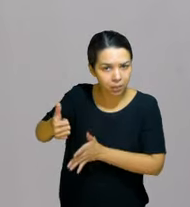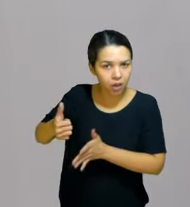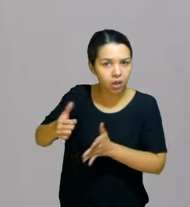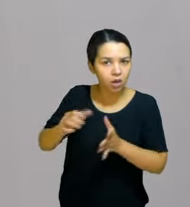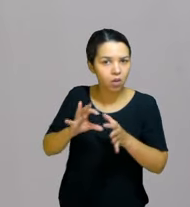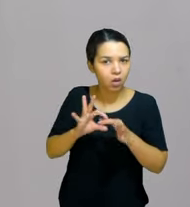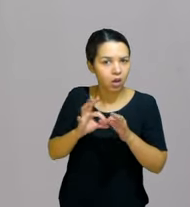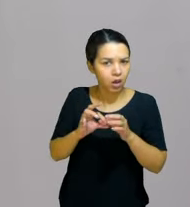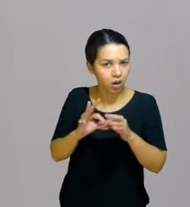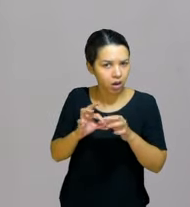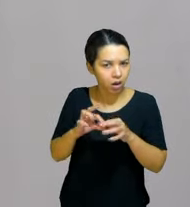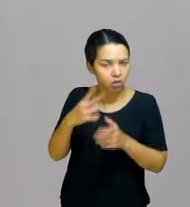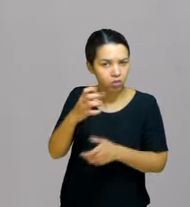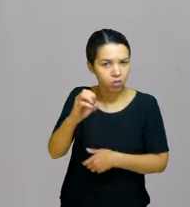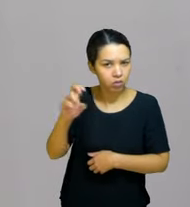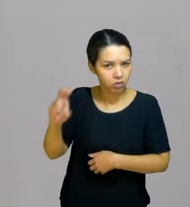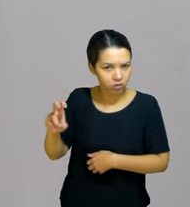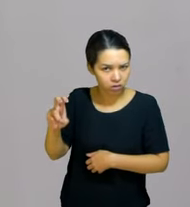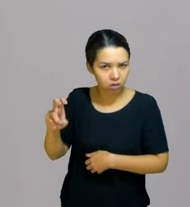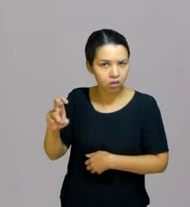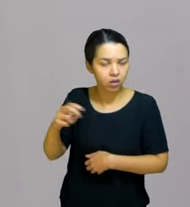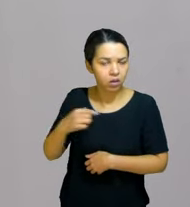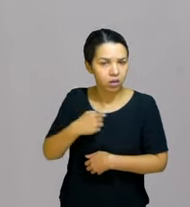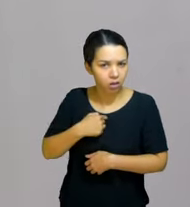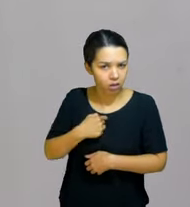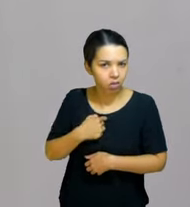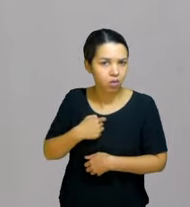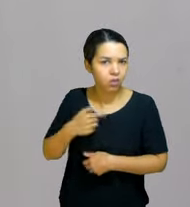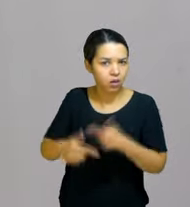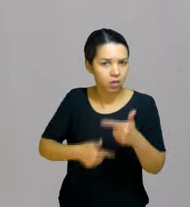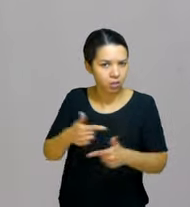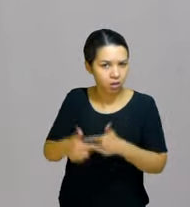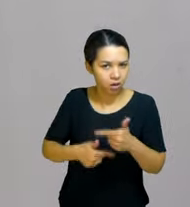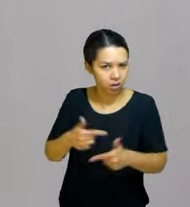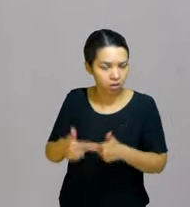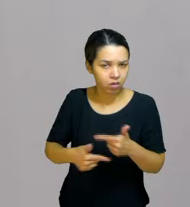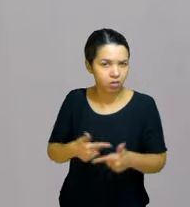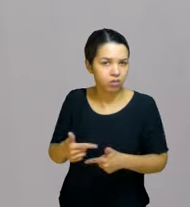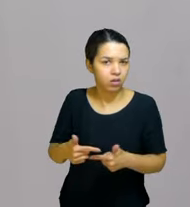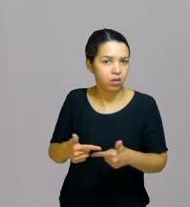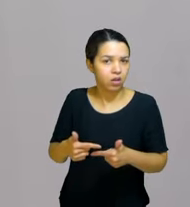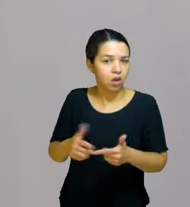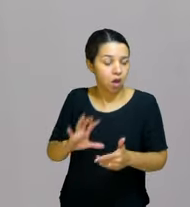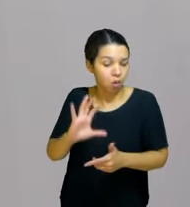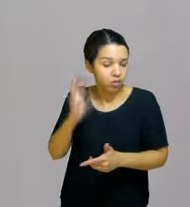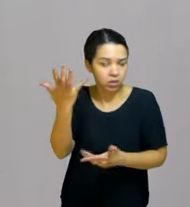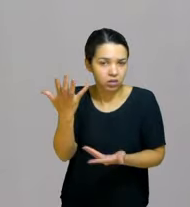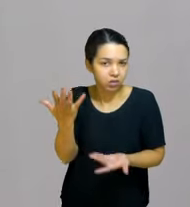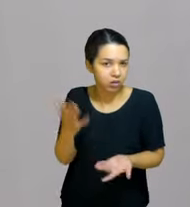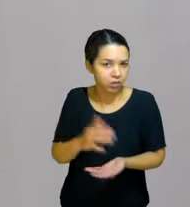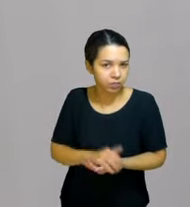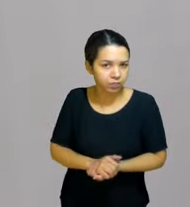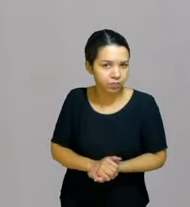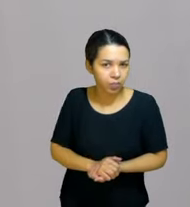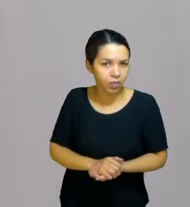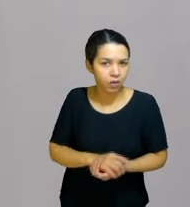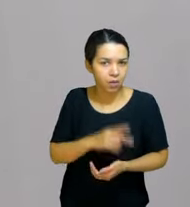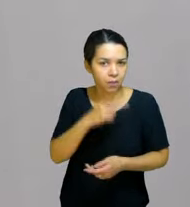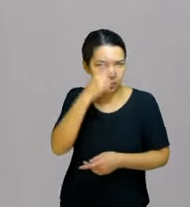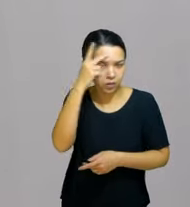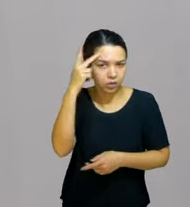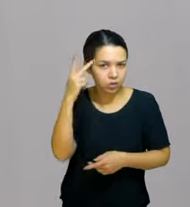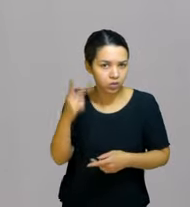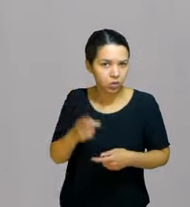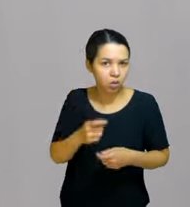2005. Estourou no Parajask. Mas a forma rasteira como algumas coisas aconteceram, irem tentar árbitros no Rio Grande do